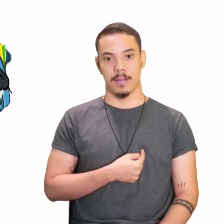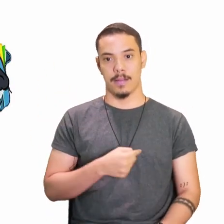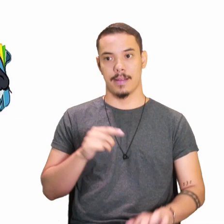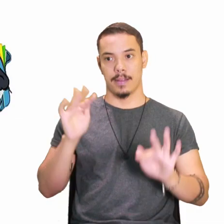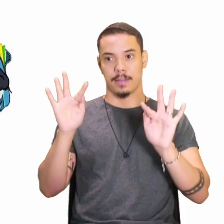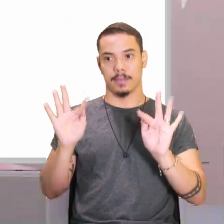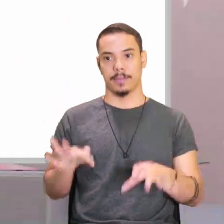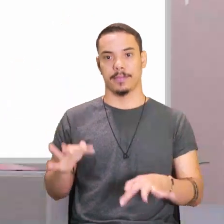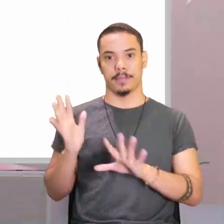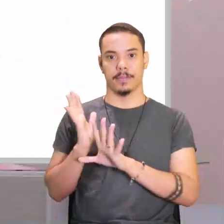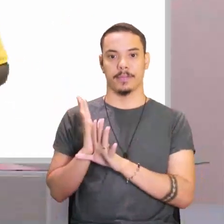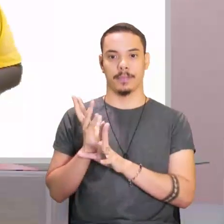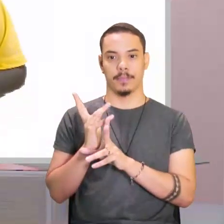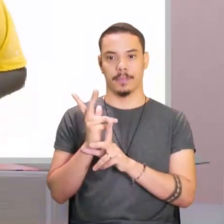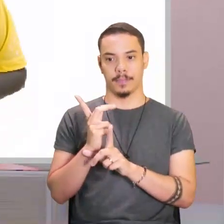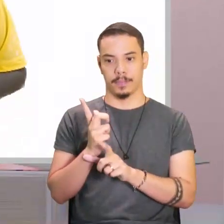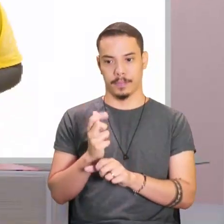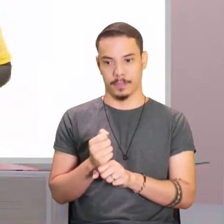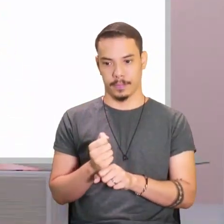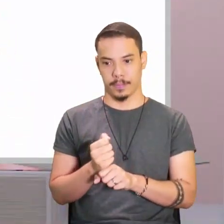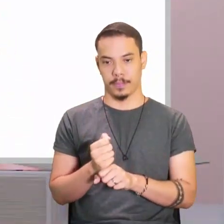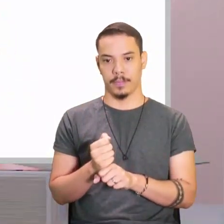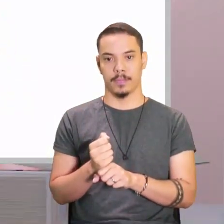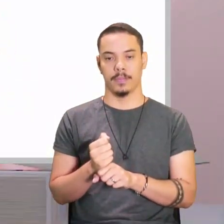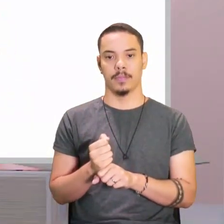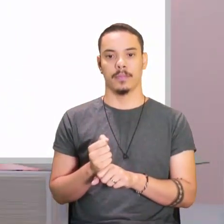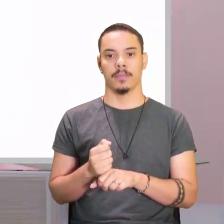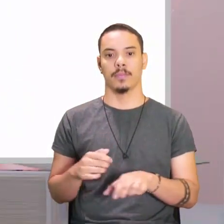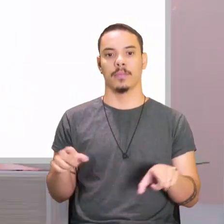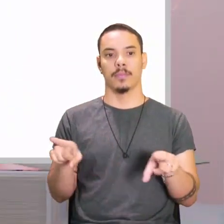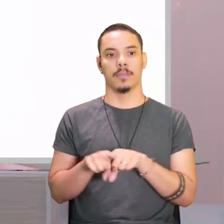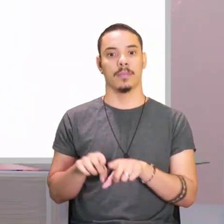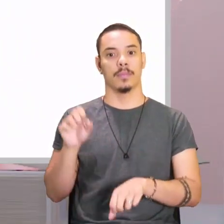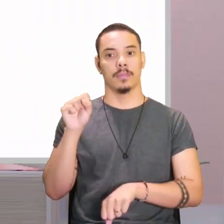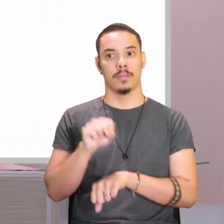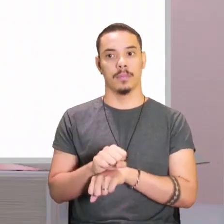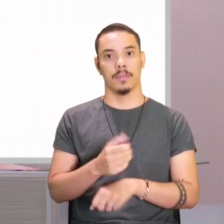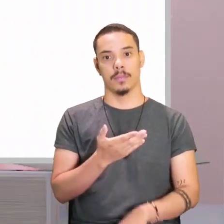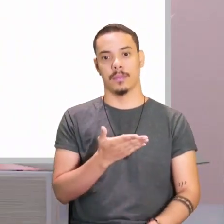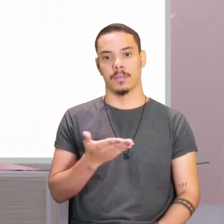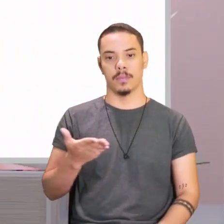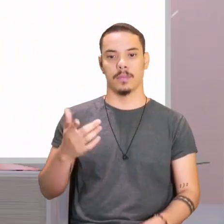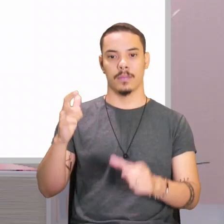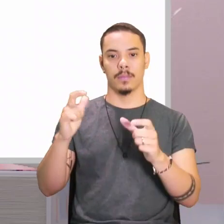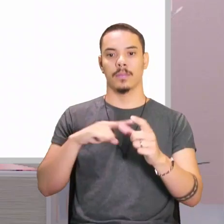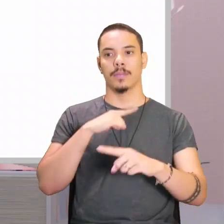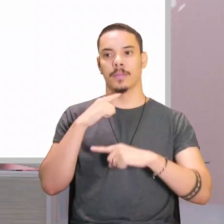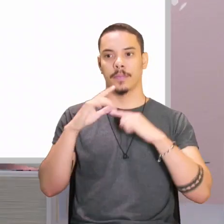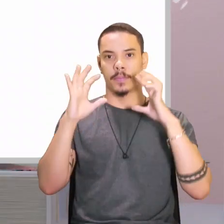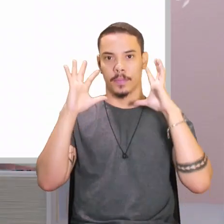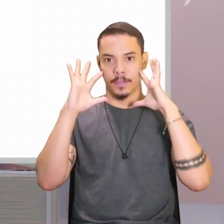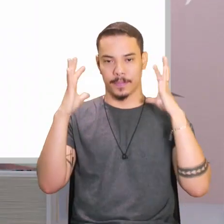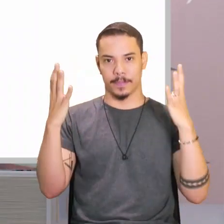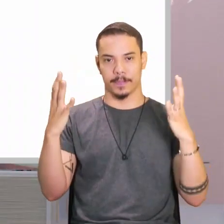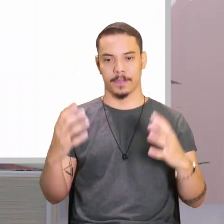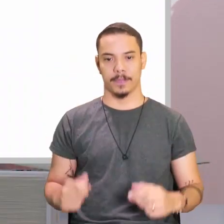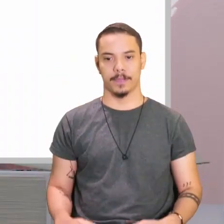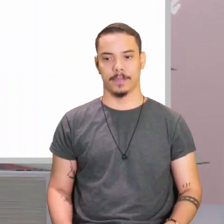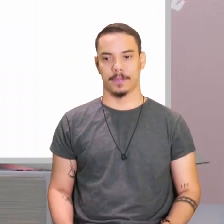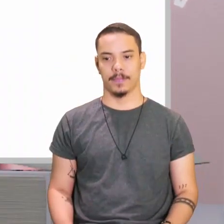a nossa revisão Tá certo e aguardo vocês lá não tirando dúvida até